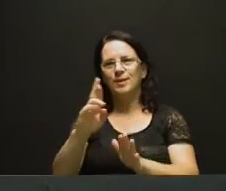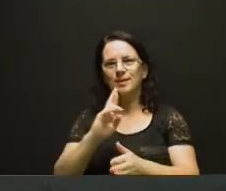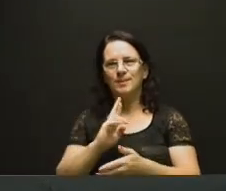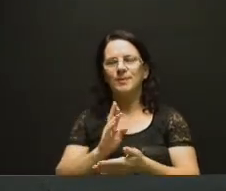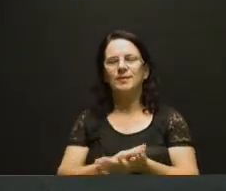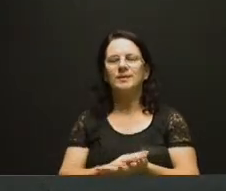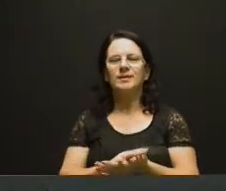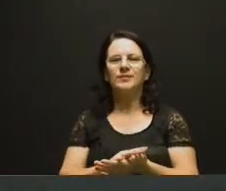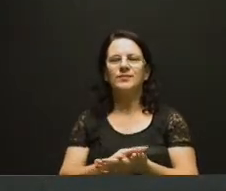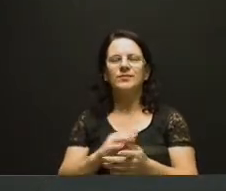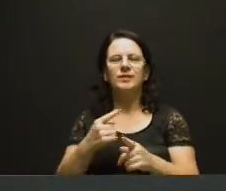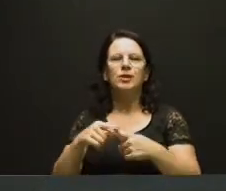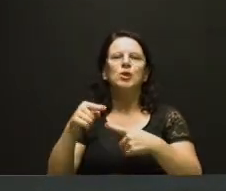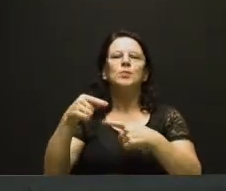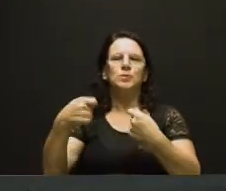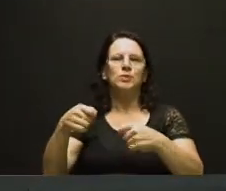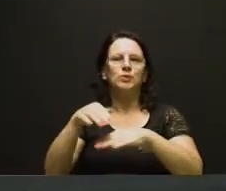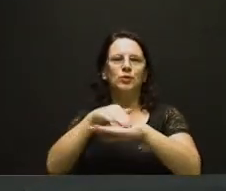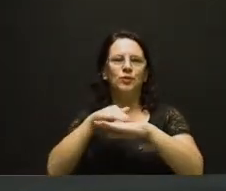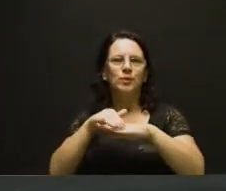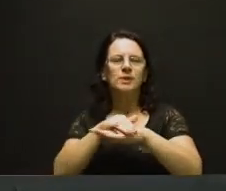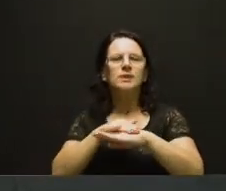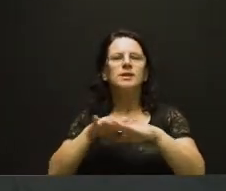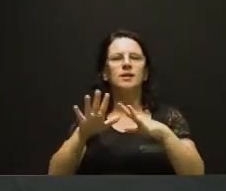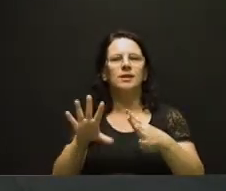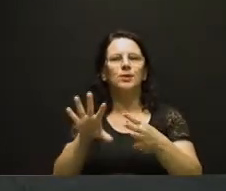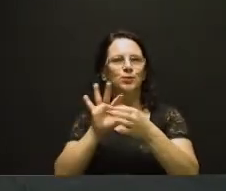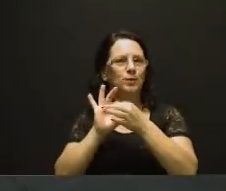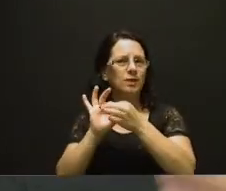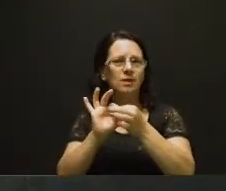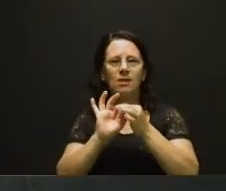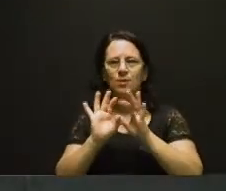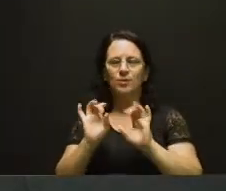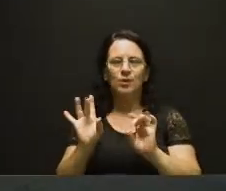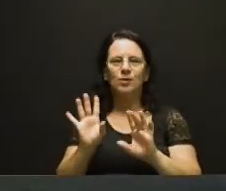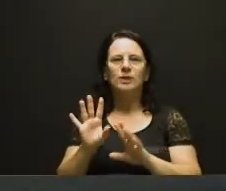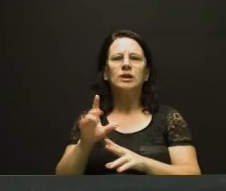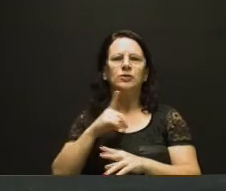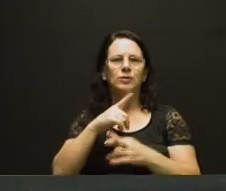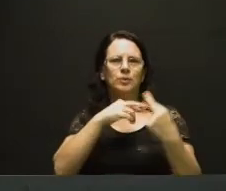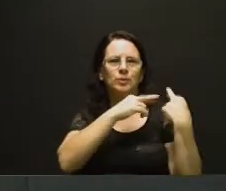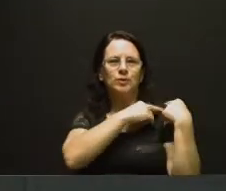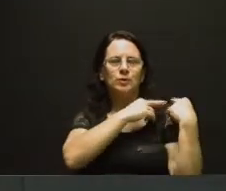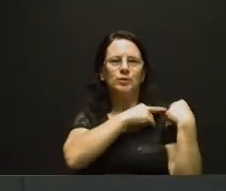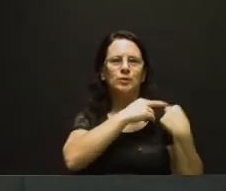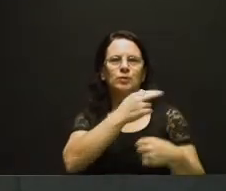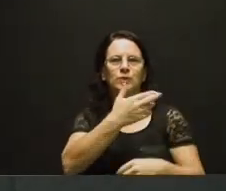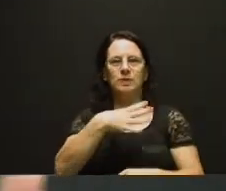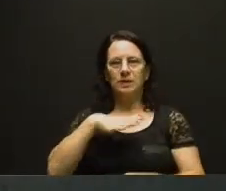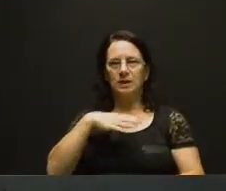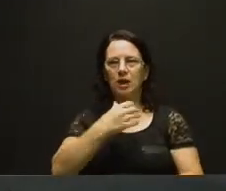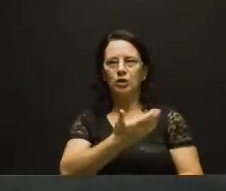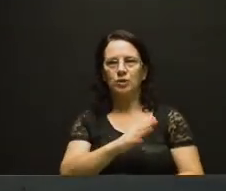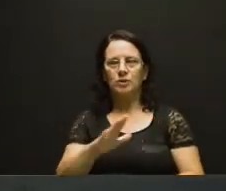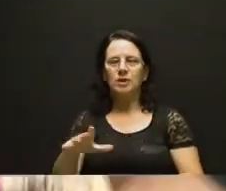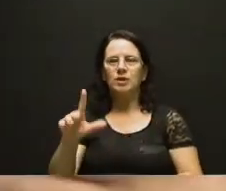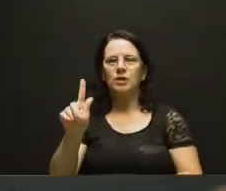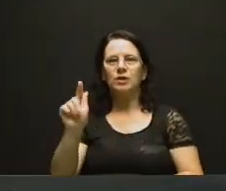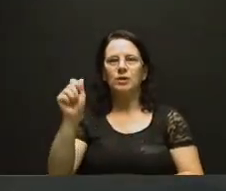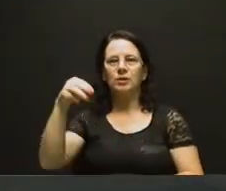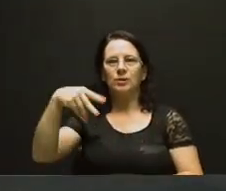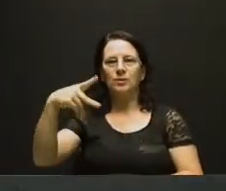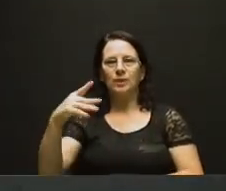geralmente ela vem através do diálogo da união de todos tivemos aqui representantes de santos é o campeão keke